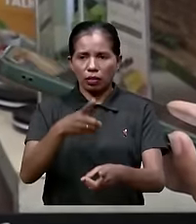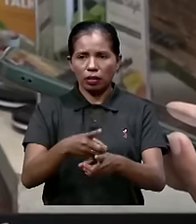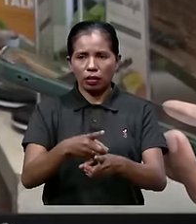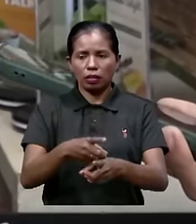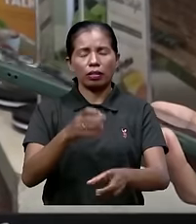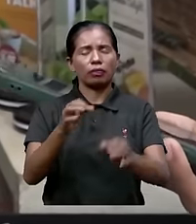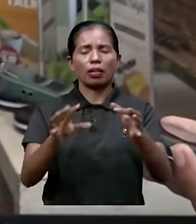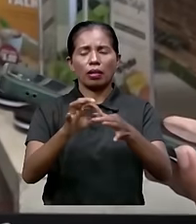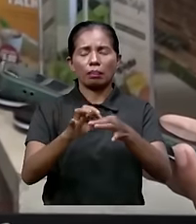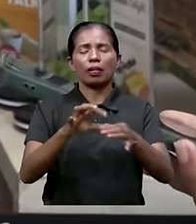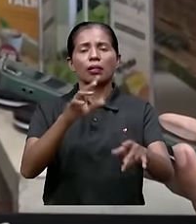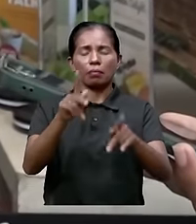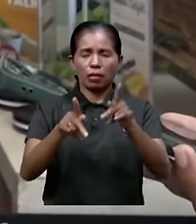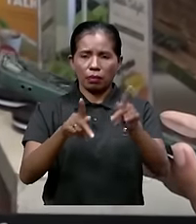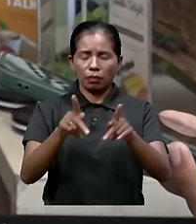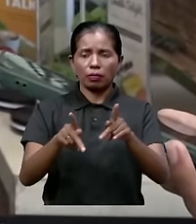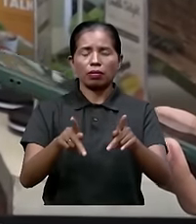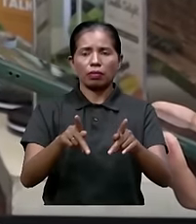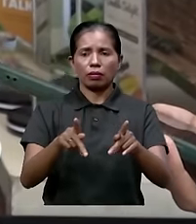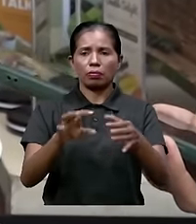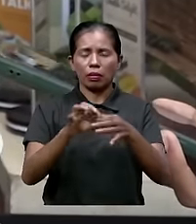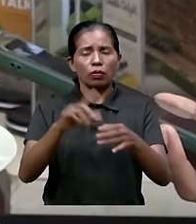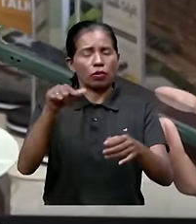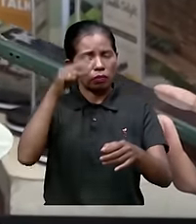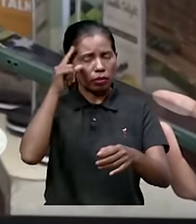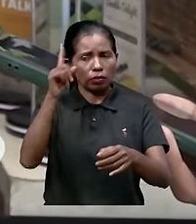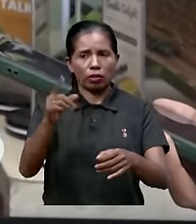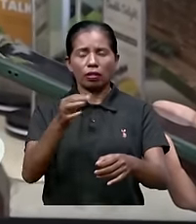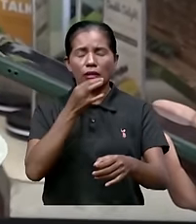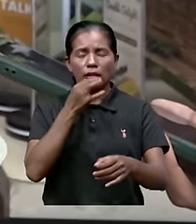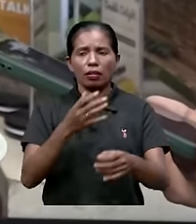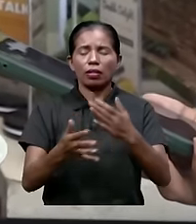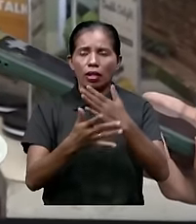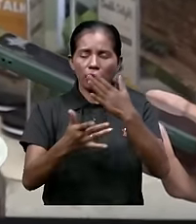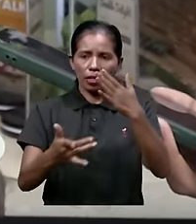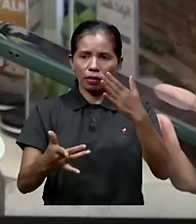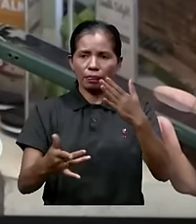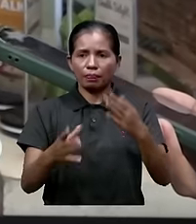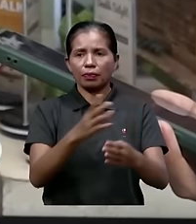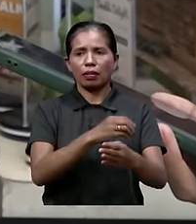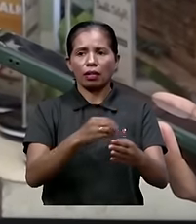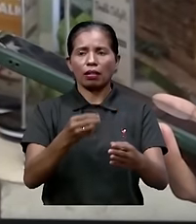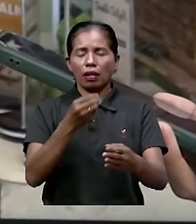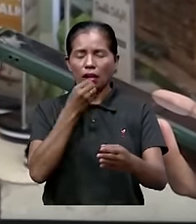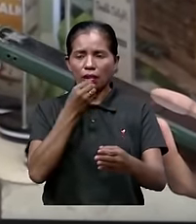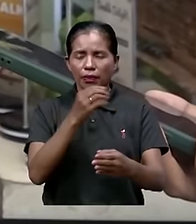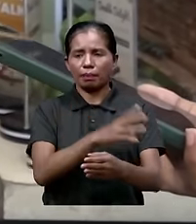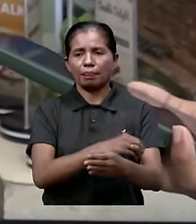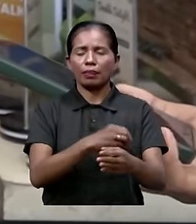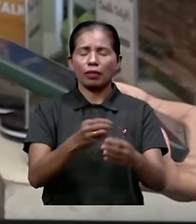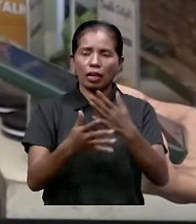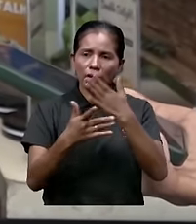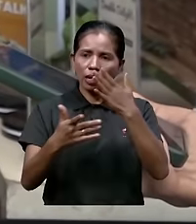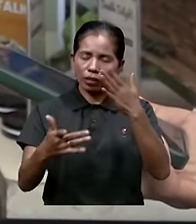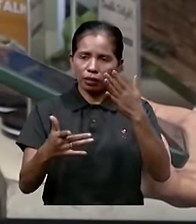membro governo ida maka consumo hahang ne e acontece que das ran sai si ibo nanal frasco hang e sai que su si